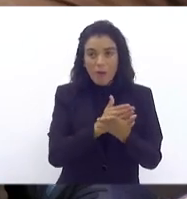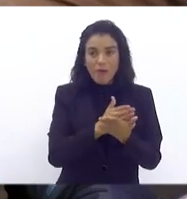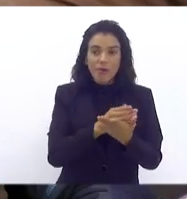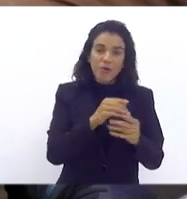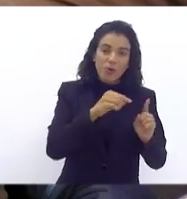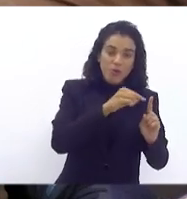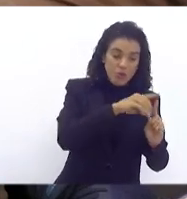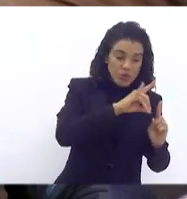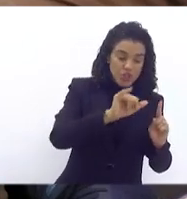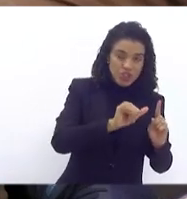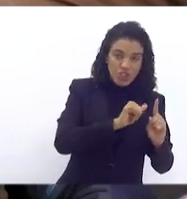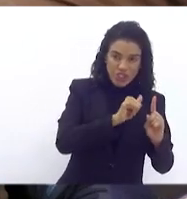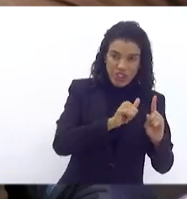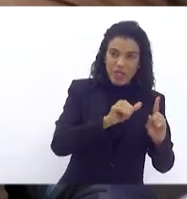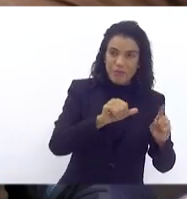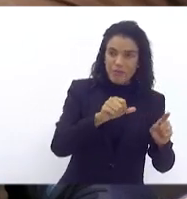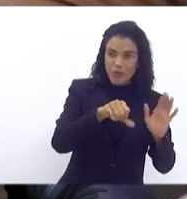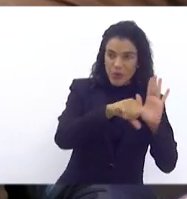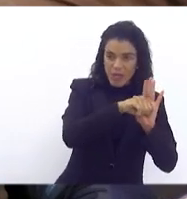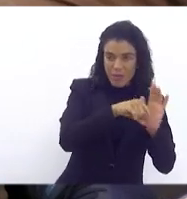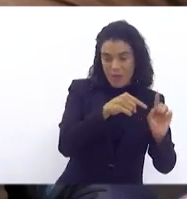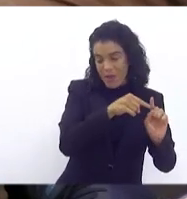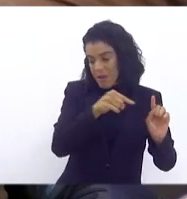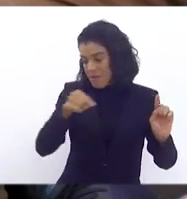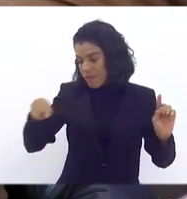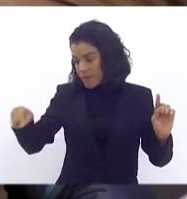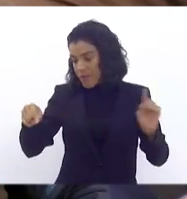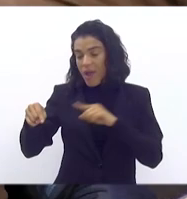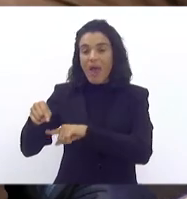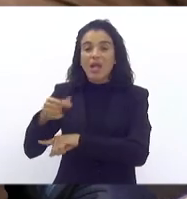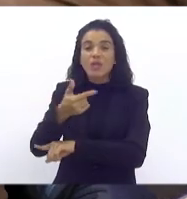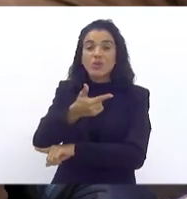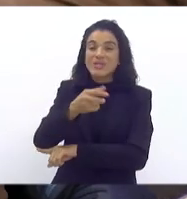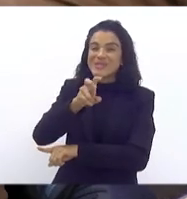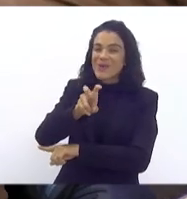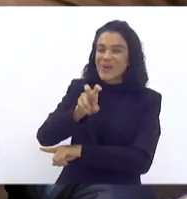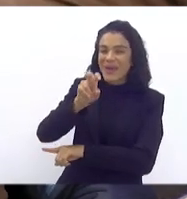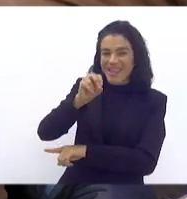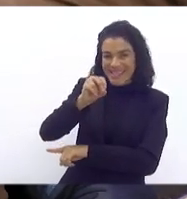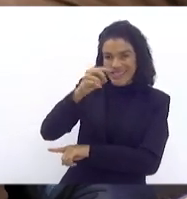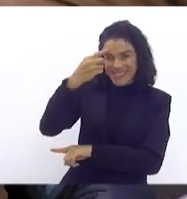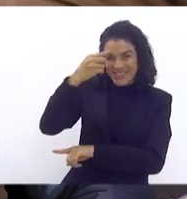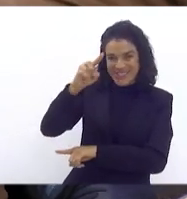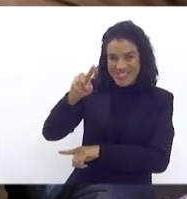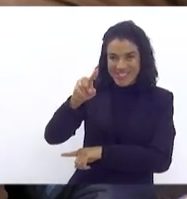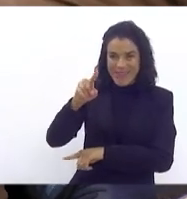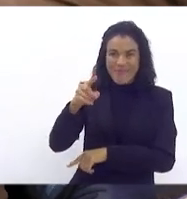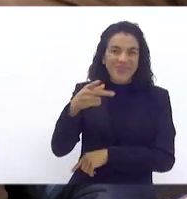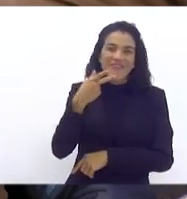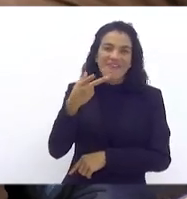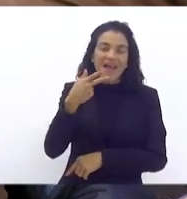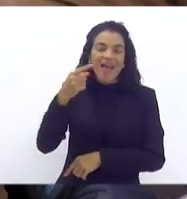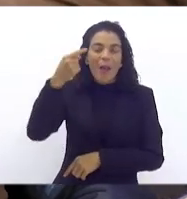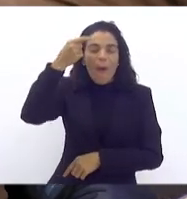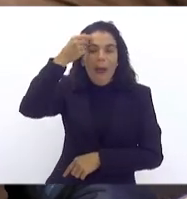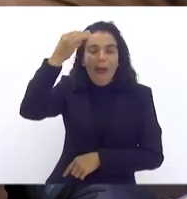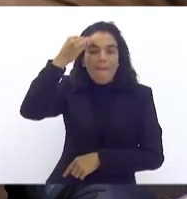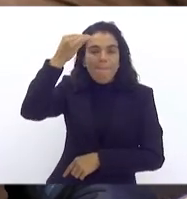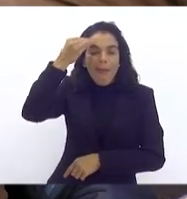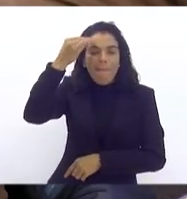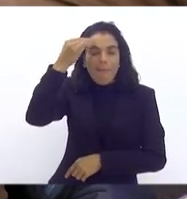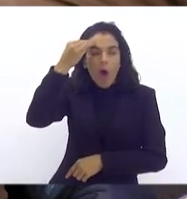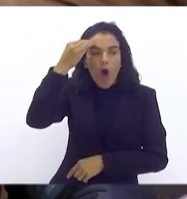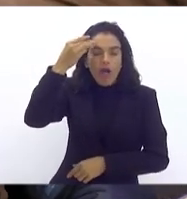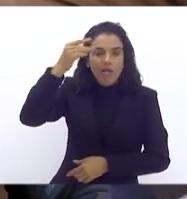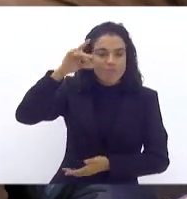do fato e o dia do reconhecimento passaram 250 dias então não dá para dizer que era uma memória fresca né